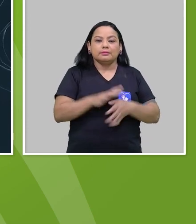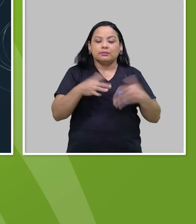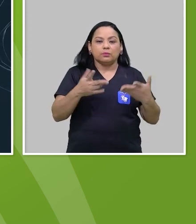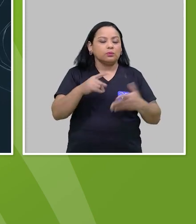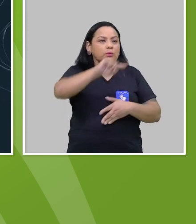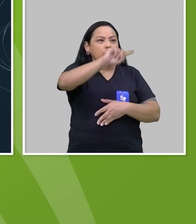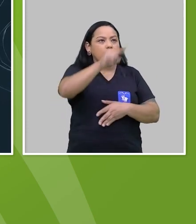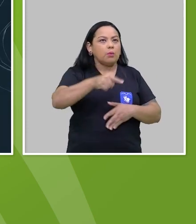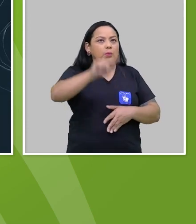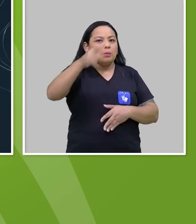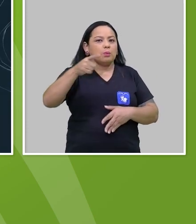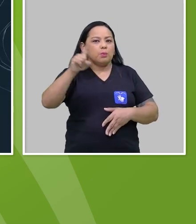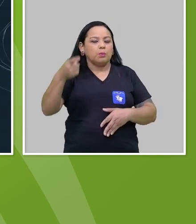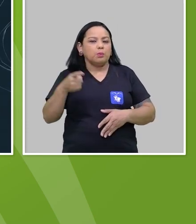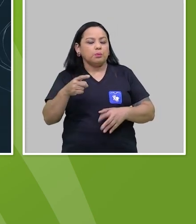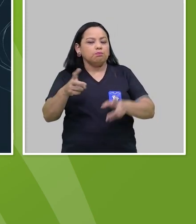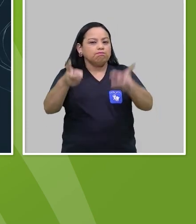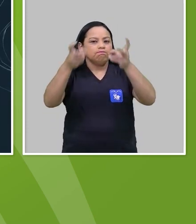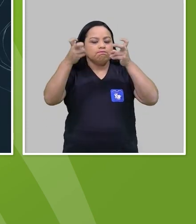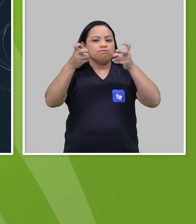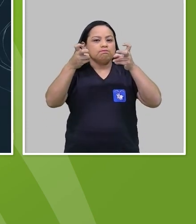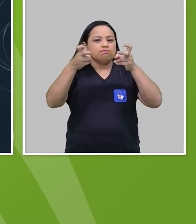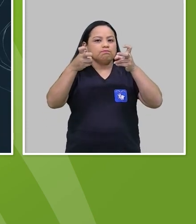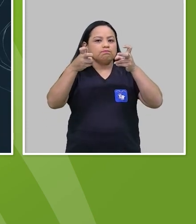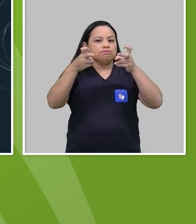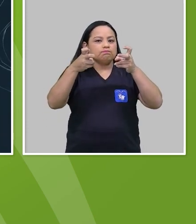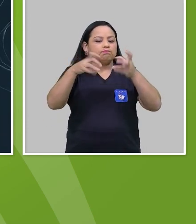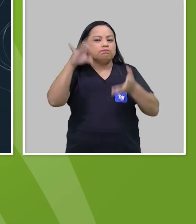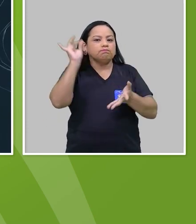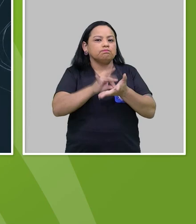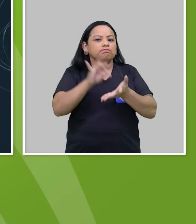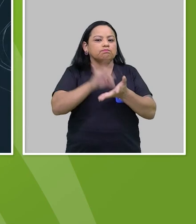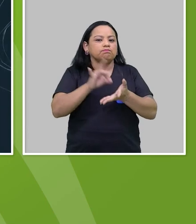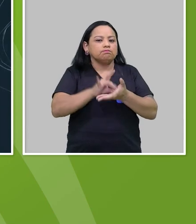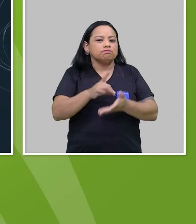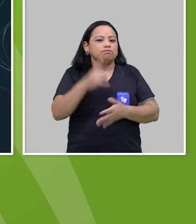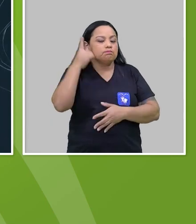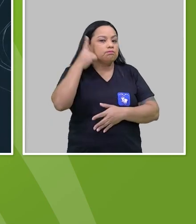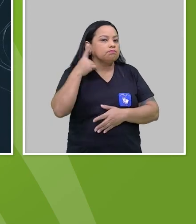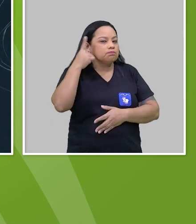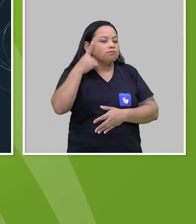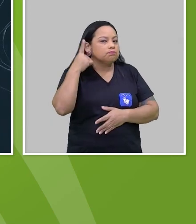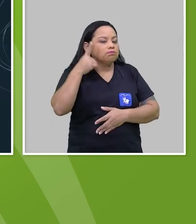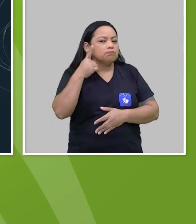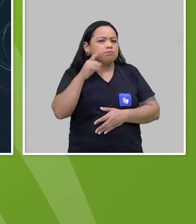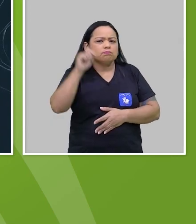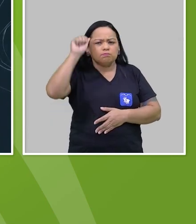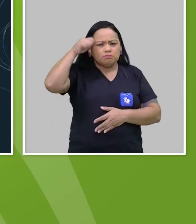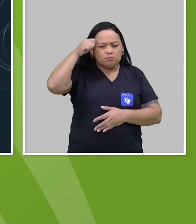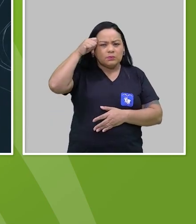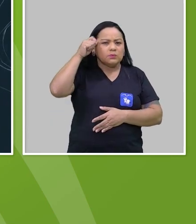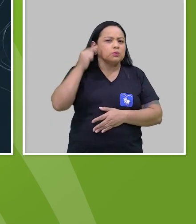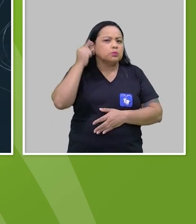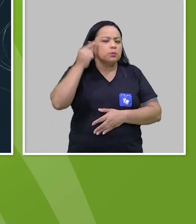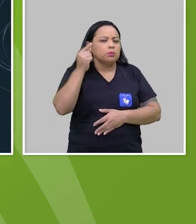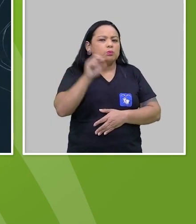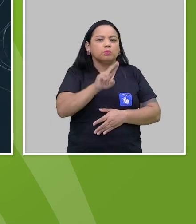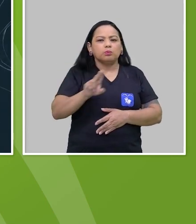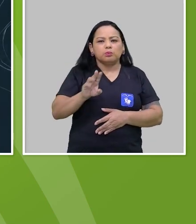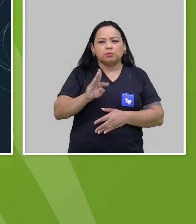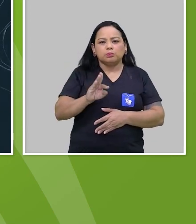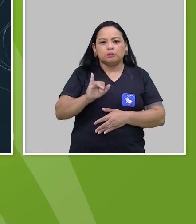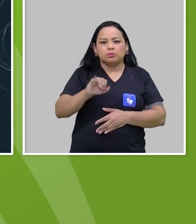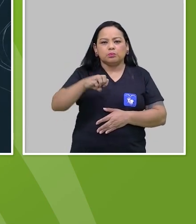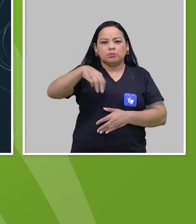onda mecânica ela é percebida exatamente bem aqui, ó, onde eu estou colocando em preto, pelo tímpano, aí